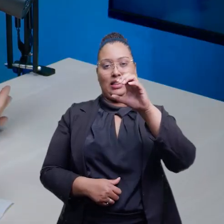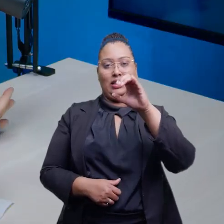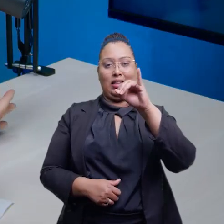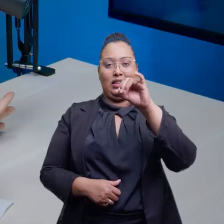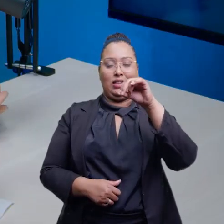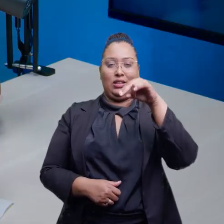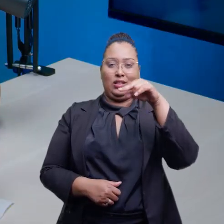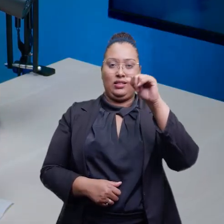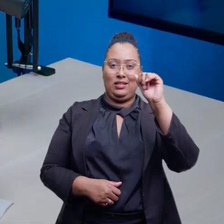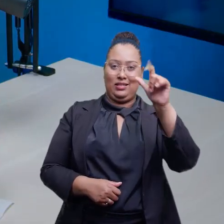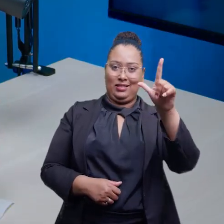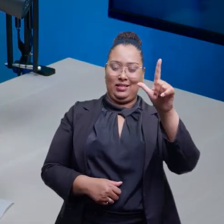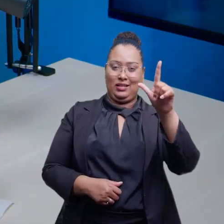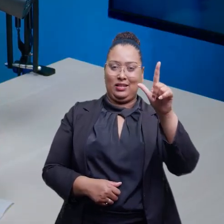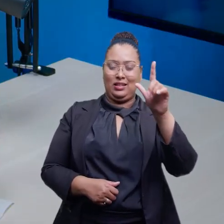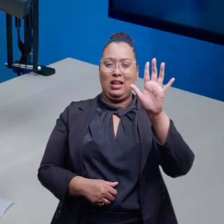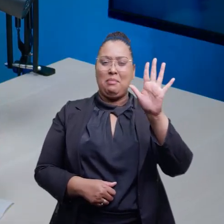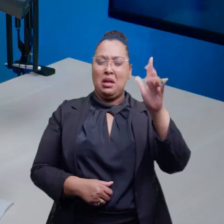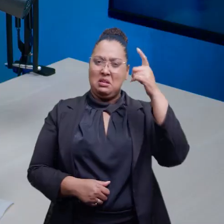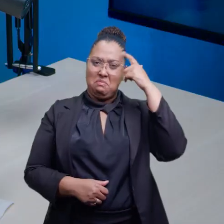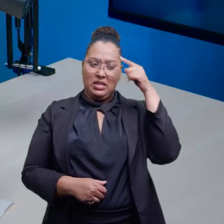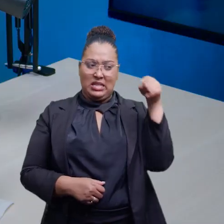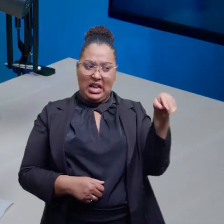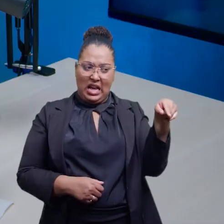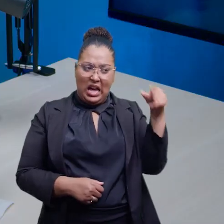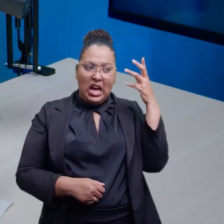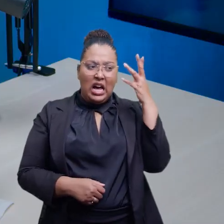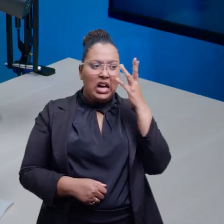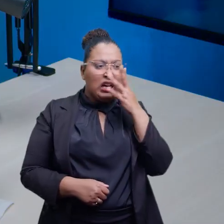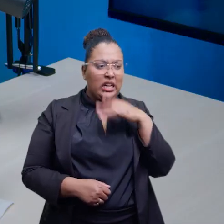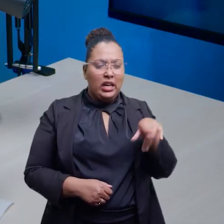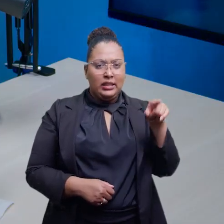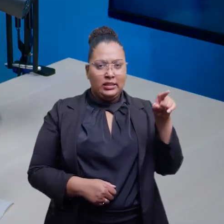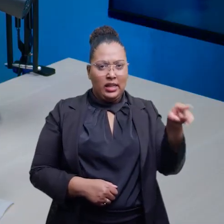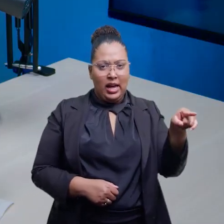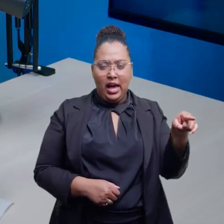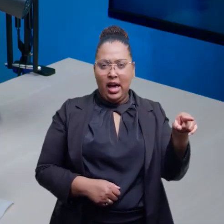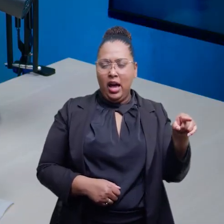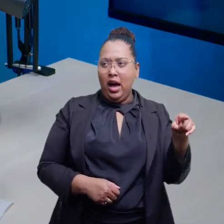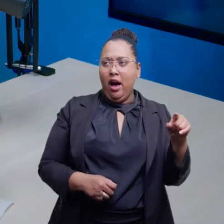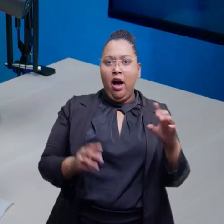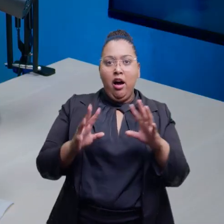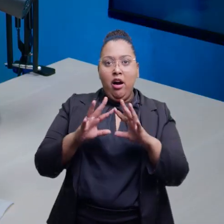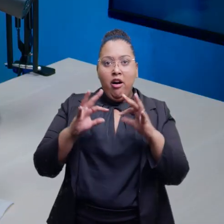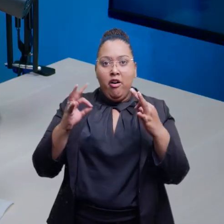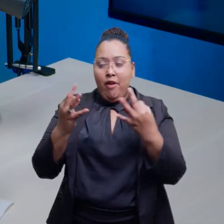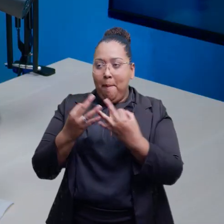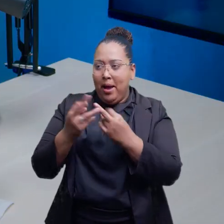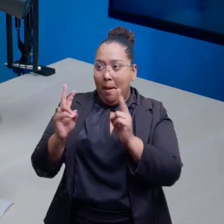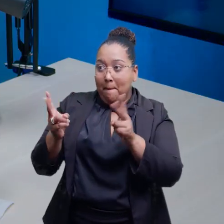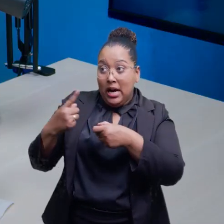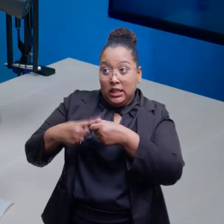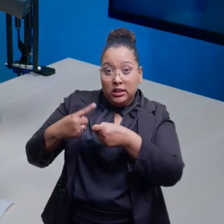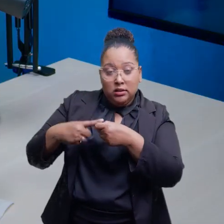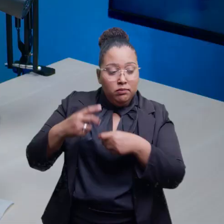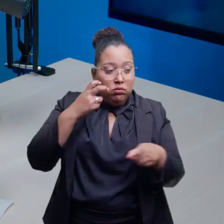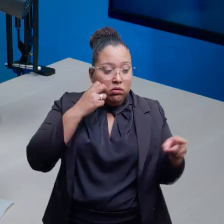gente não precisa necessariamente aquela criança ser adotada por uma família que está naquela cidade ou